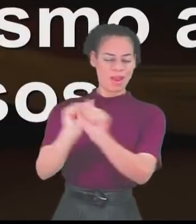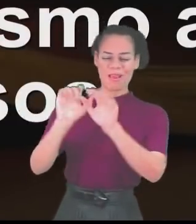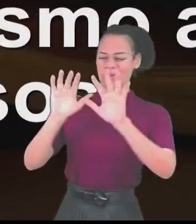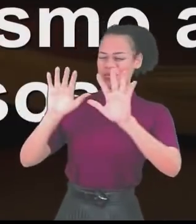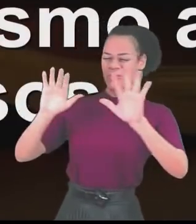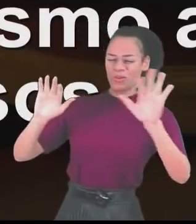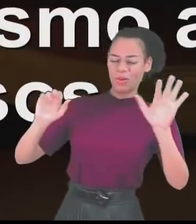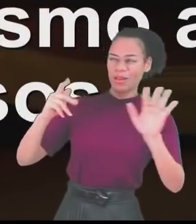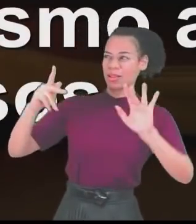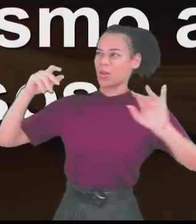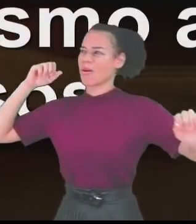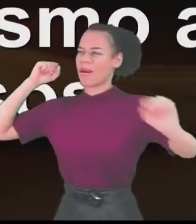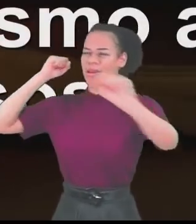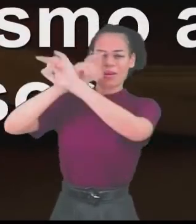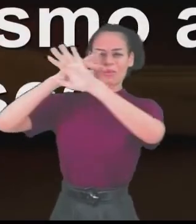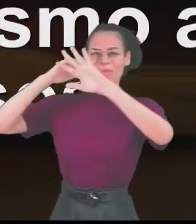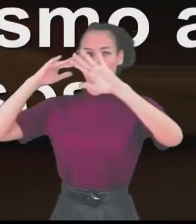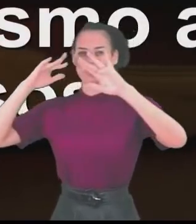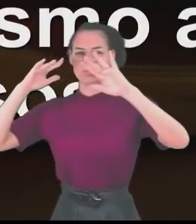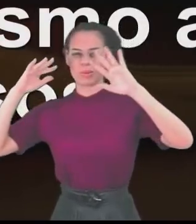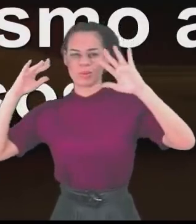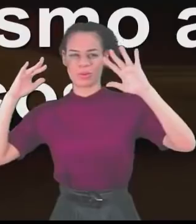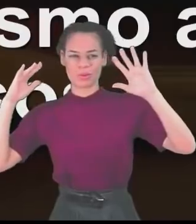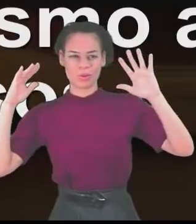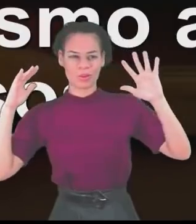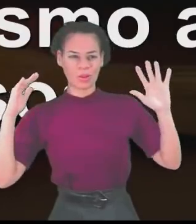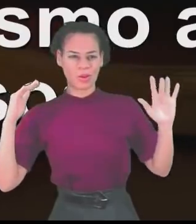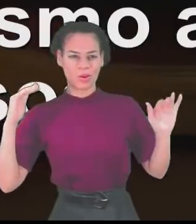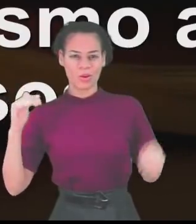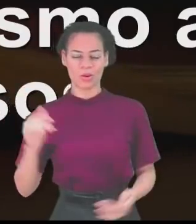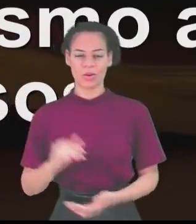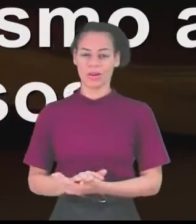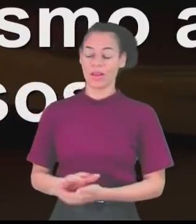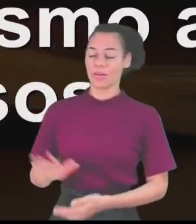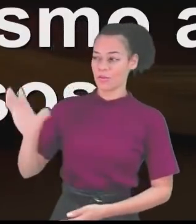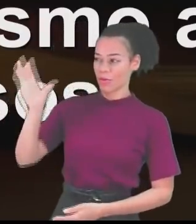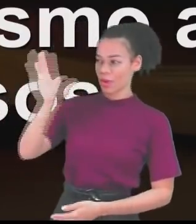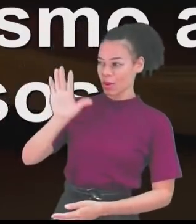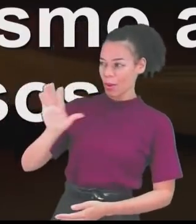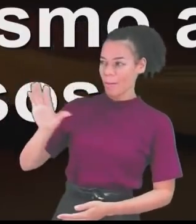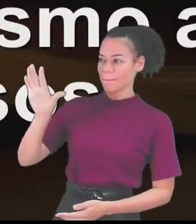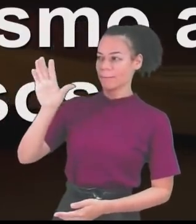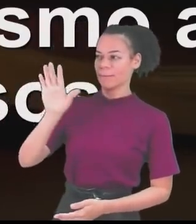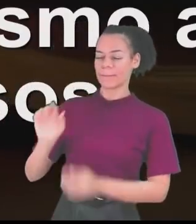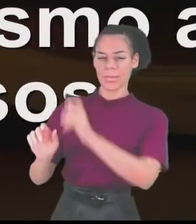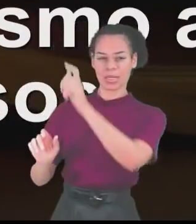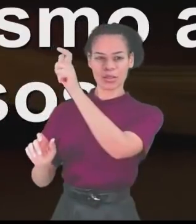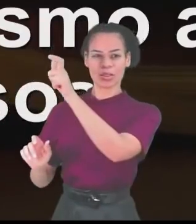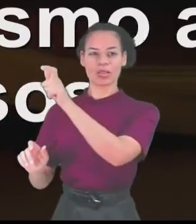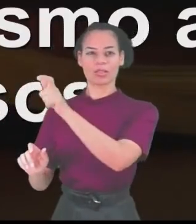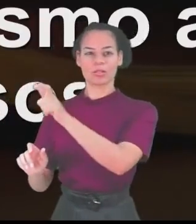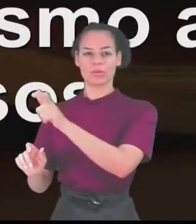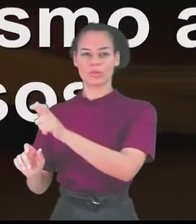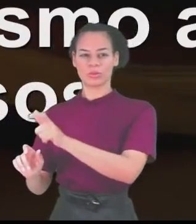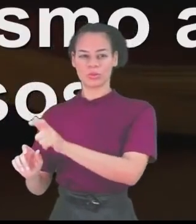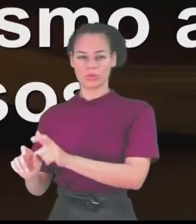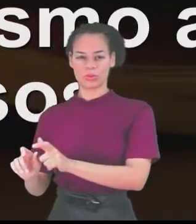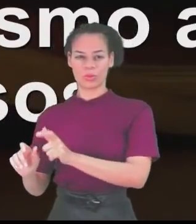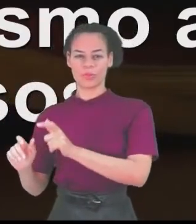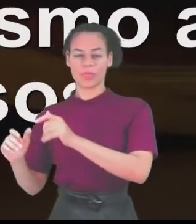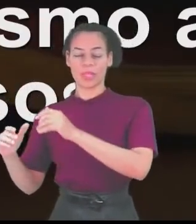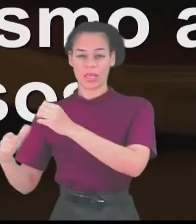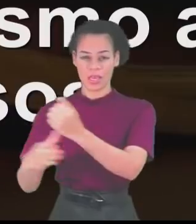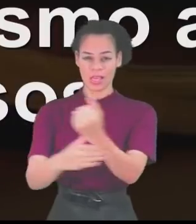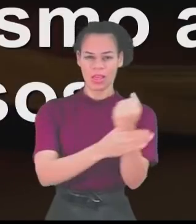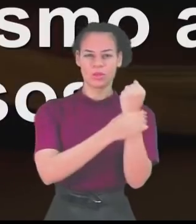sua glória EA expressa imagem da sua pessoa o e sustentando